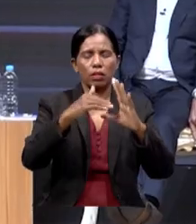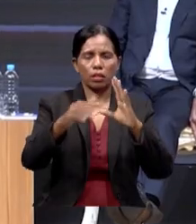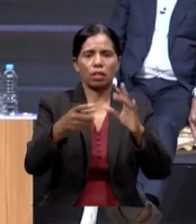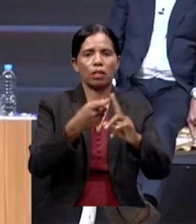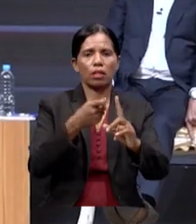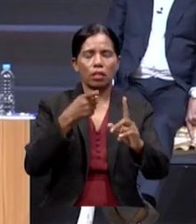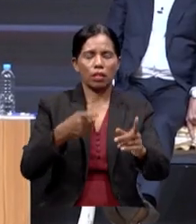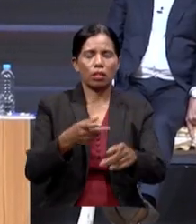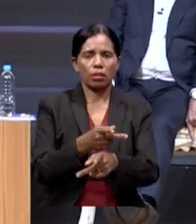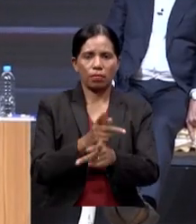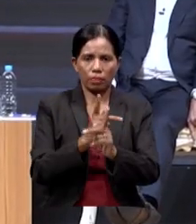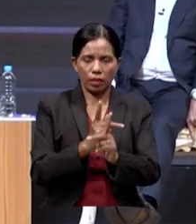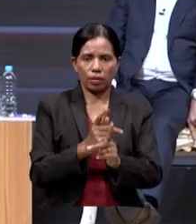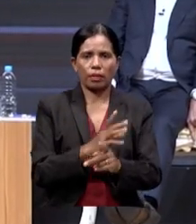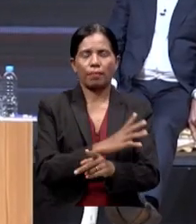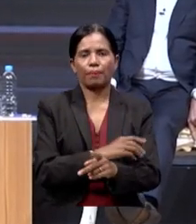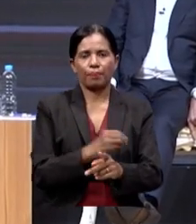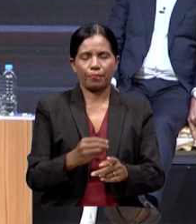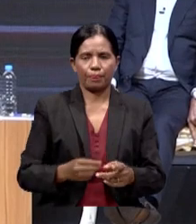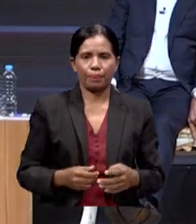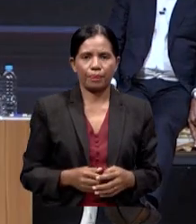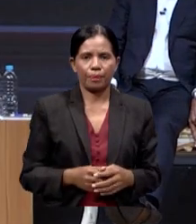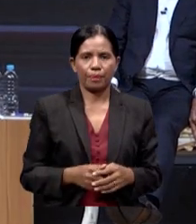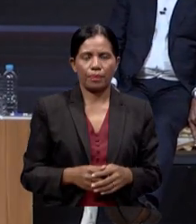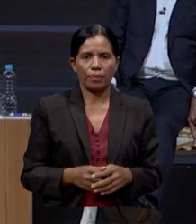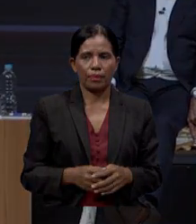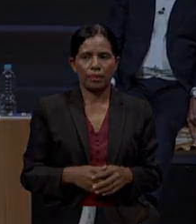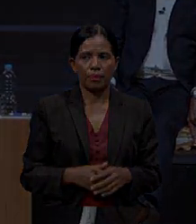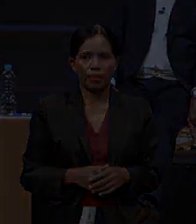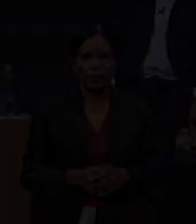garantia crédito suave. Leopoldina de Carvalho, Dilma Sujeti, GMN.